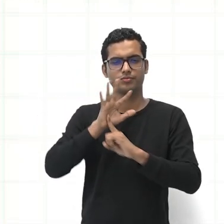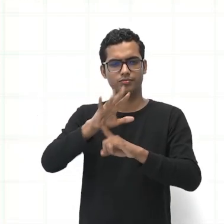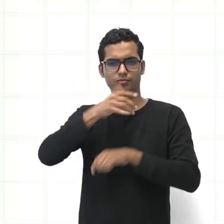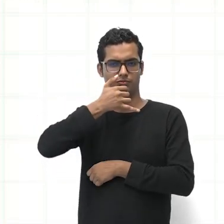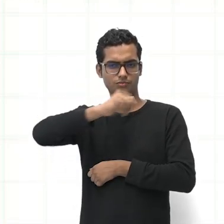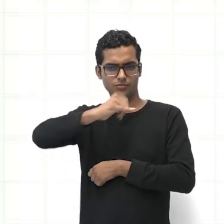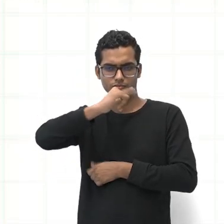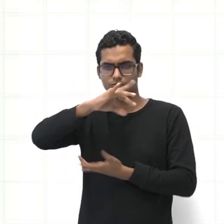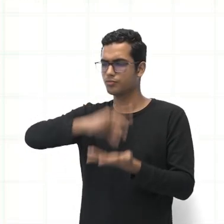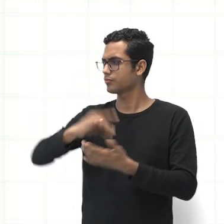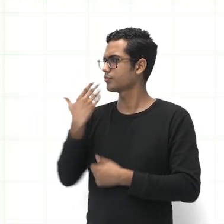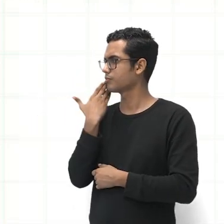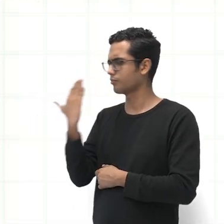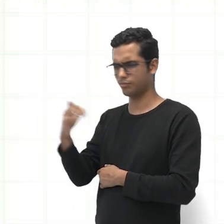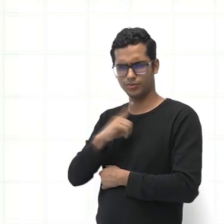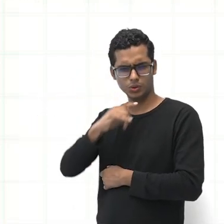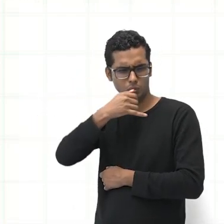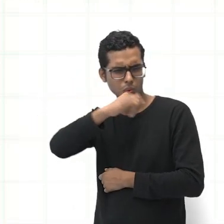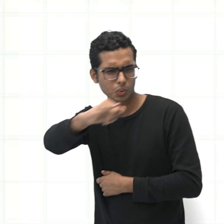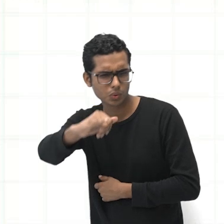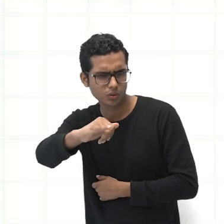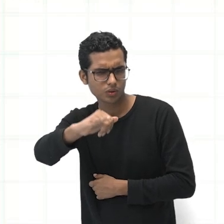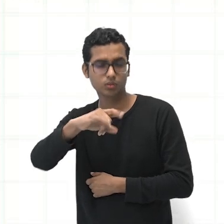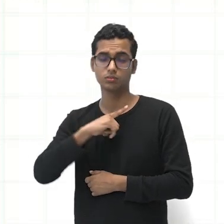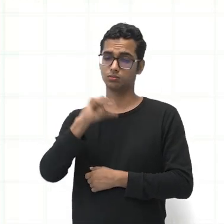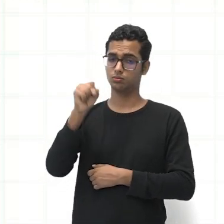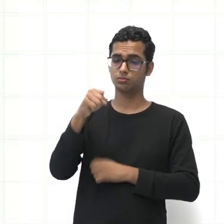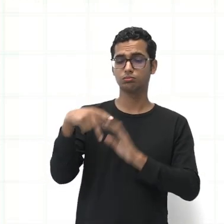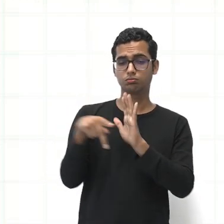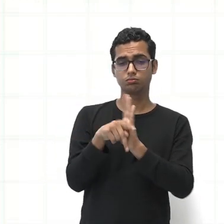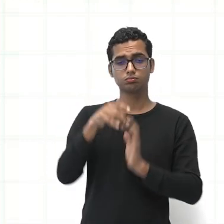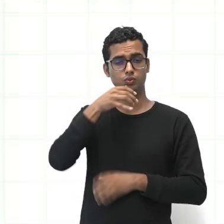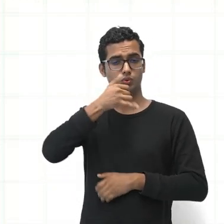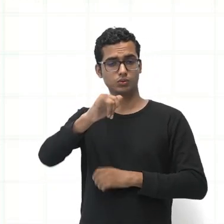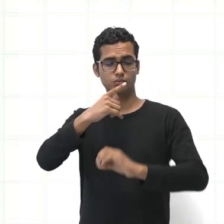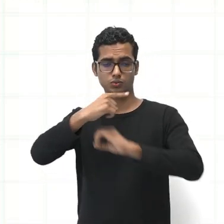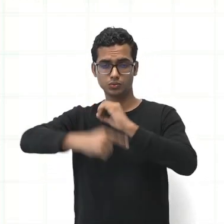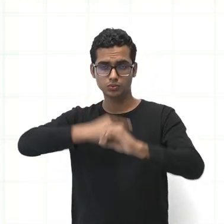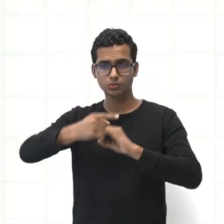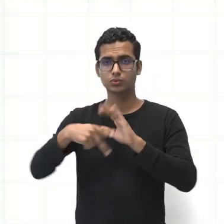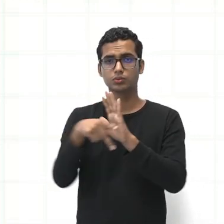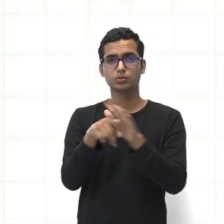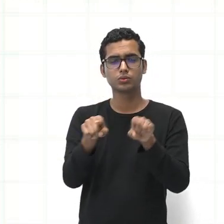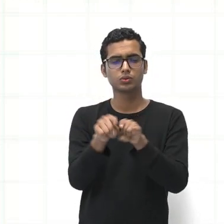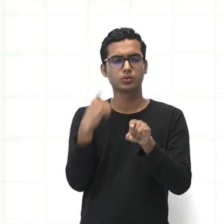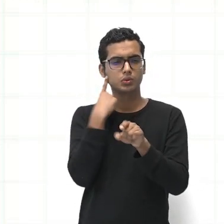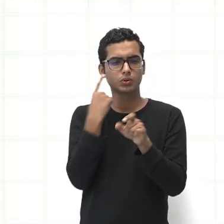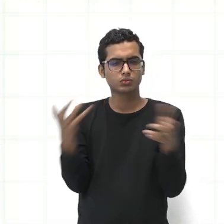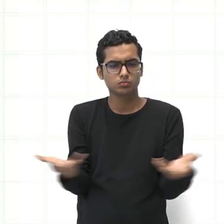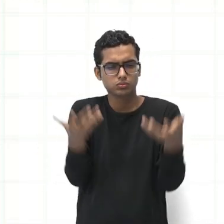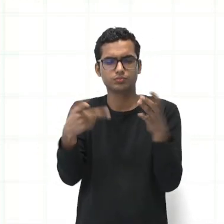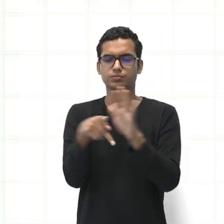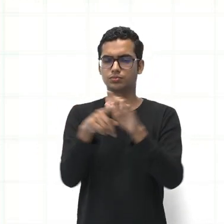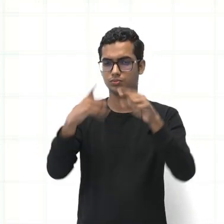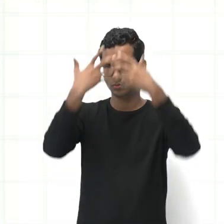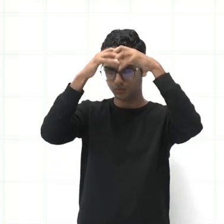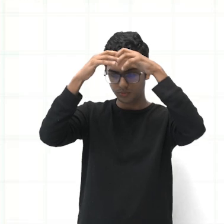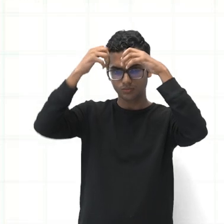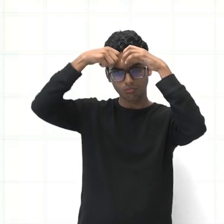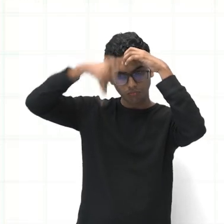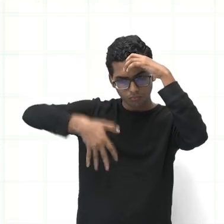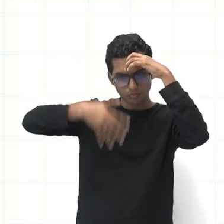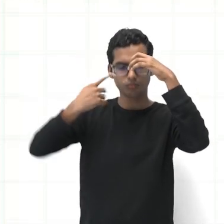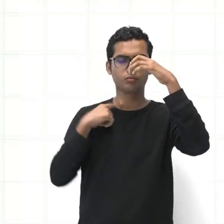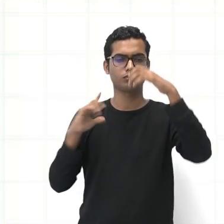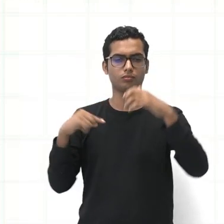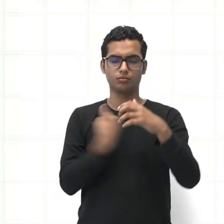elétricos, professora, tem eletricidade? Tem. Os sinais elétricos, na verdade, são os impulsos nervosos das